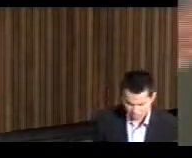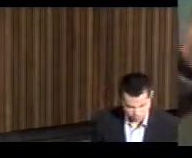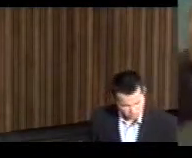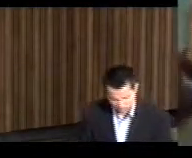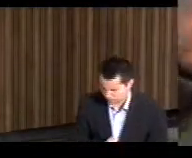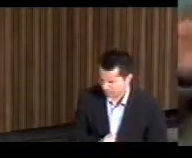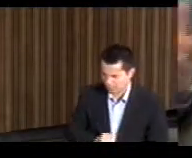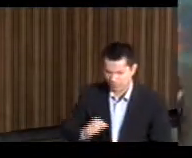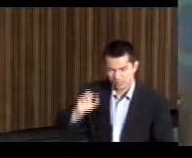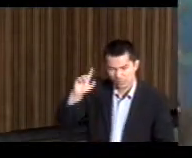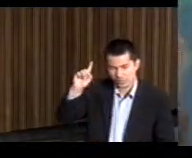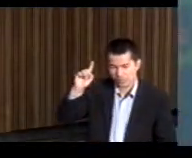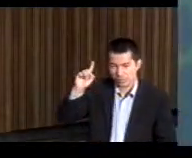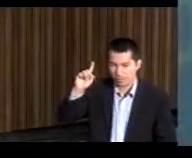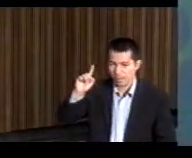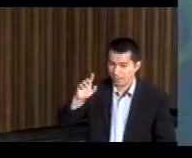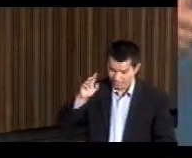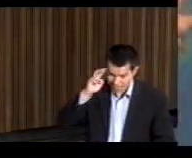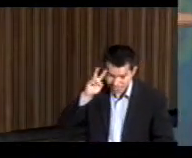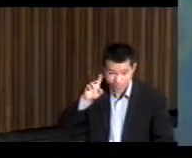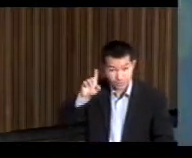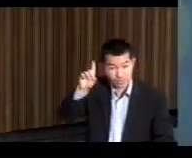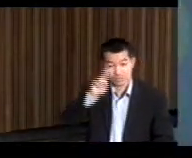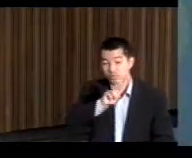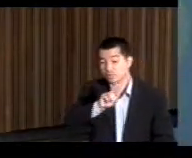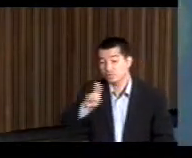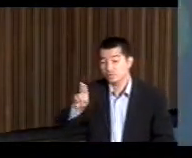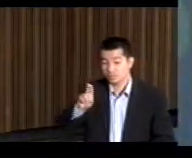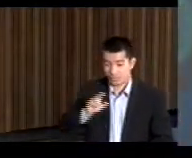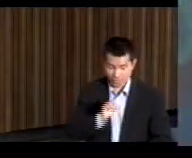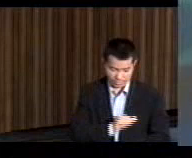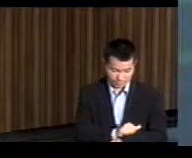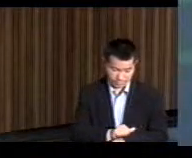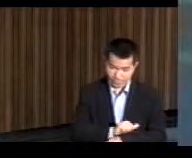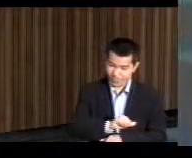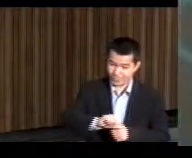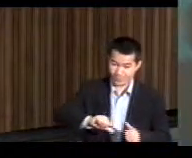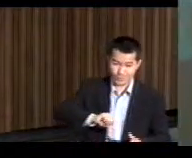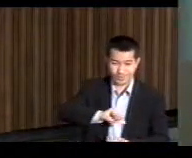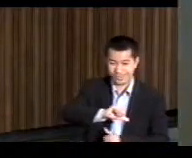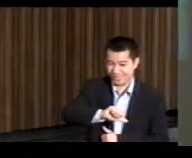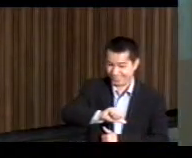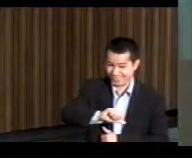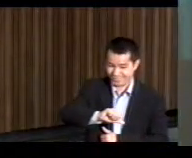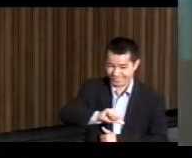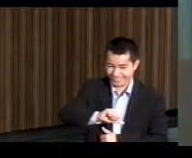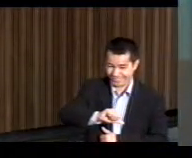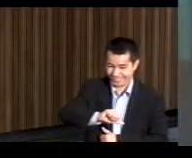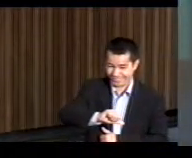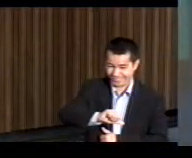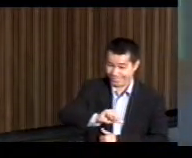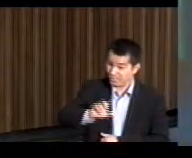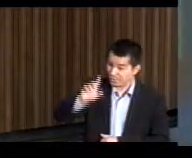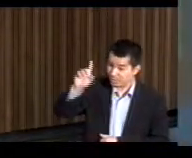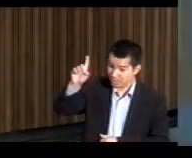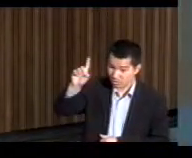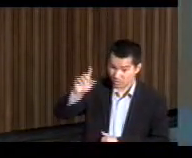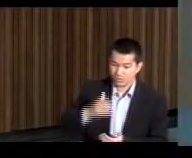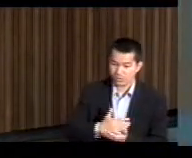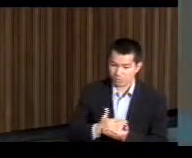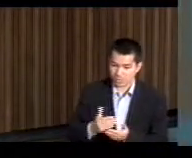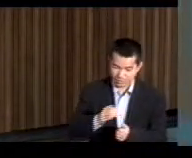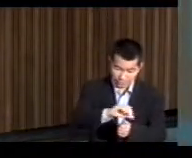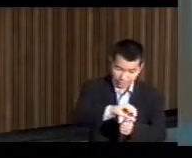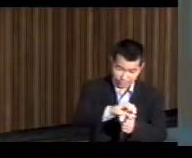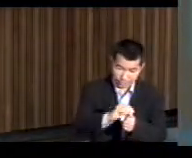então Deus vai mudar os nomes para Ele lembrar o que Deus prometeu. Ele vai colocar uma marca no seu corpo, para que